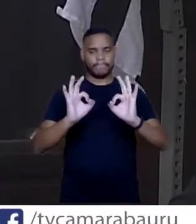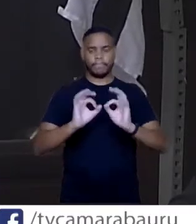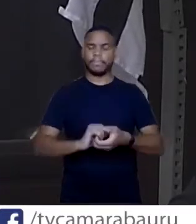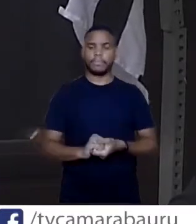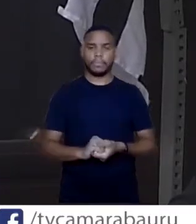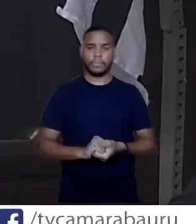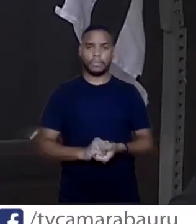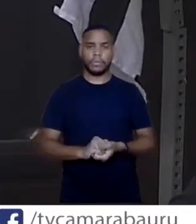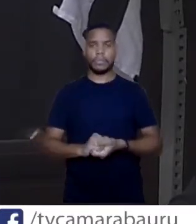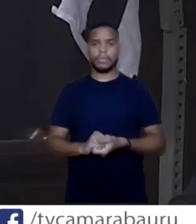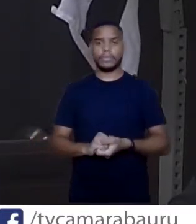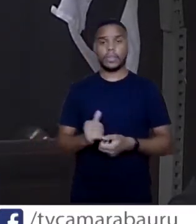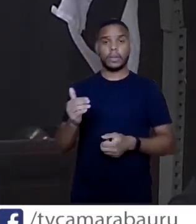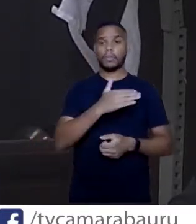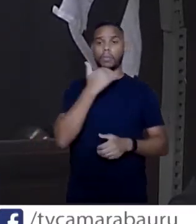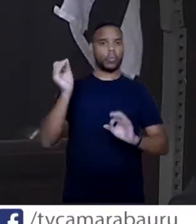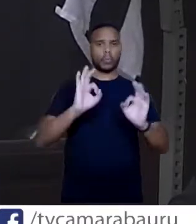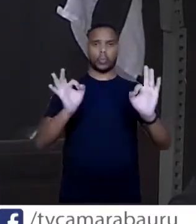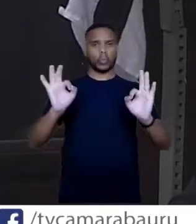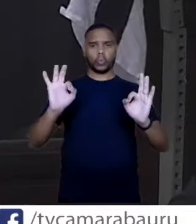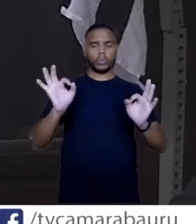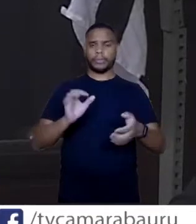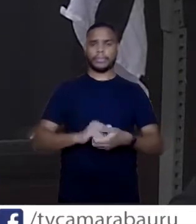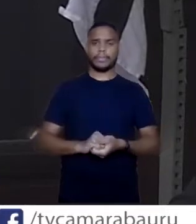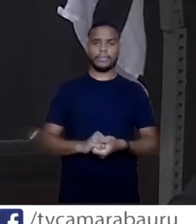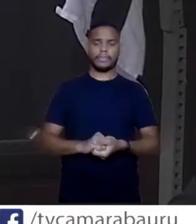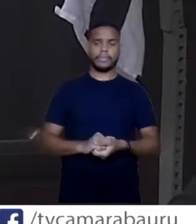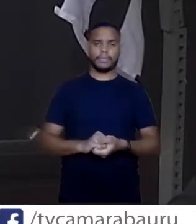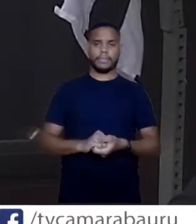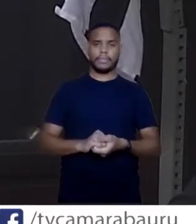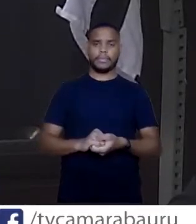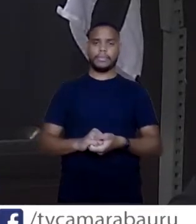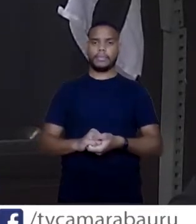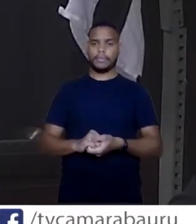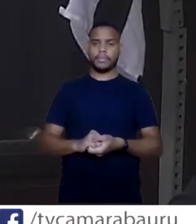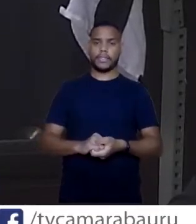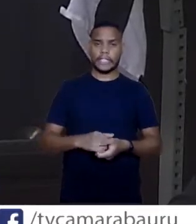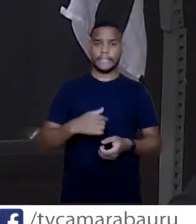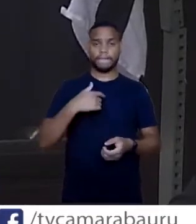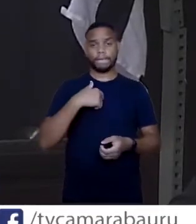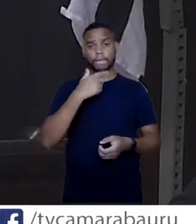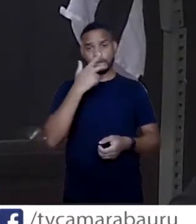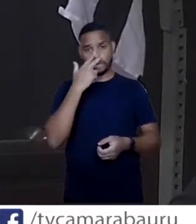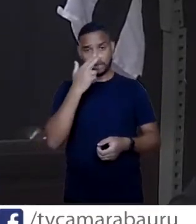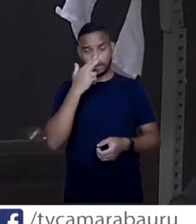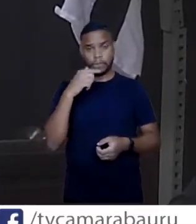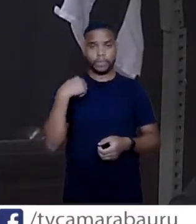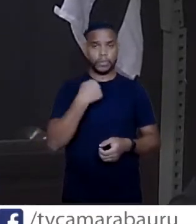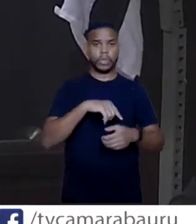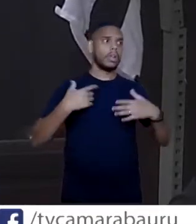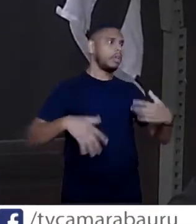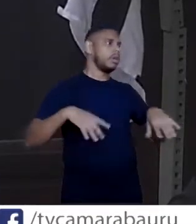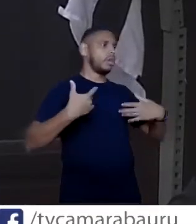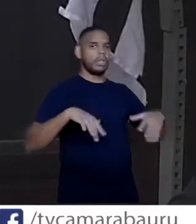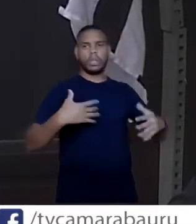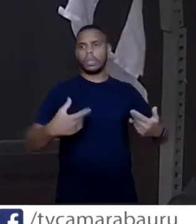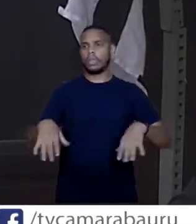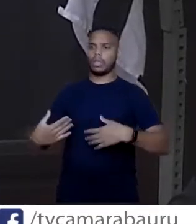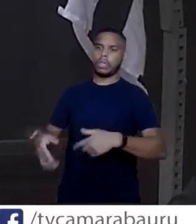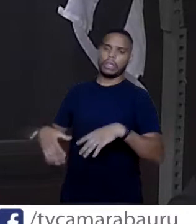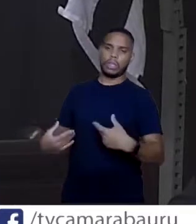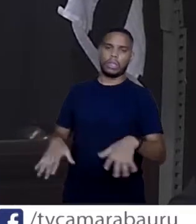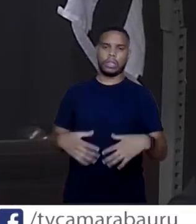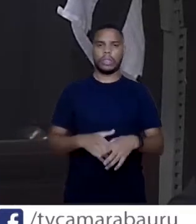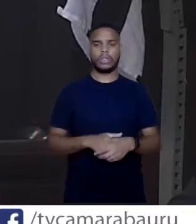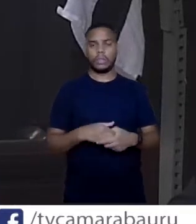nenhuma morte e eu acho que nós estamos exagerando e muito criando